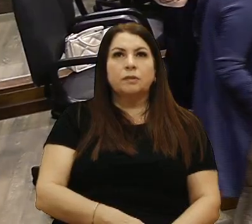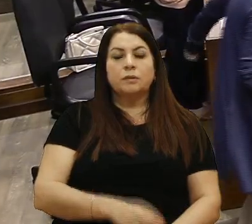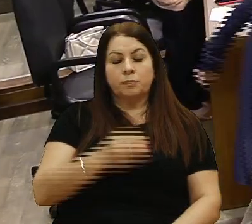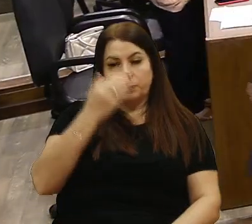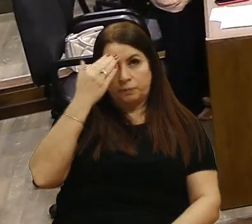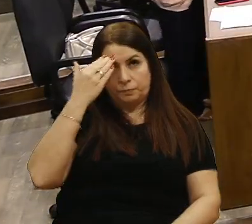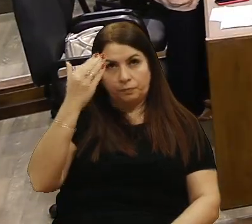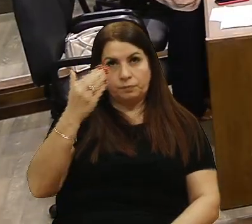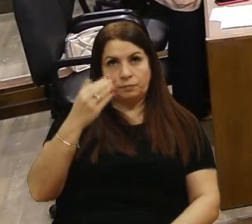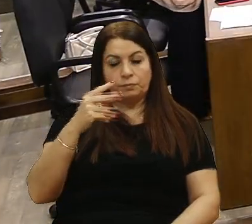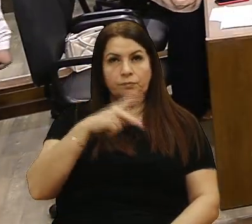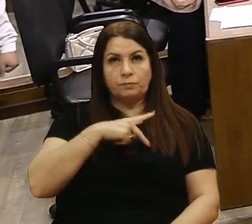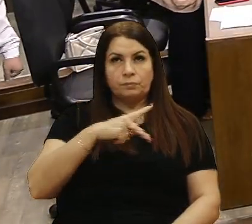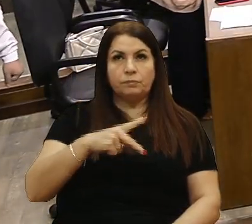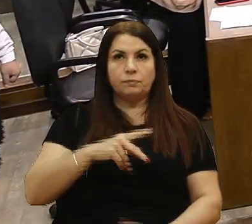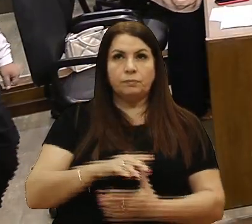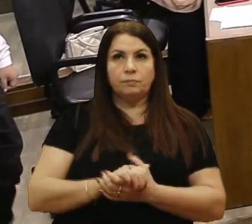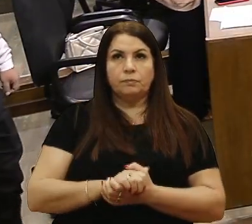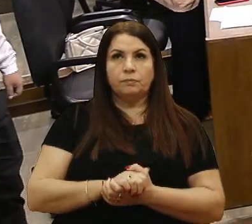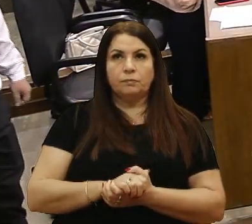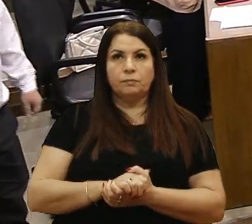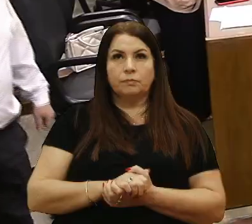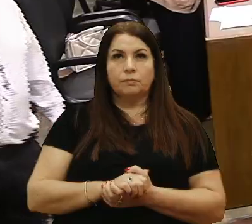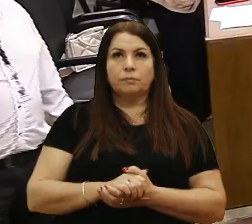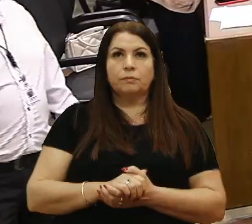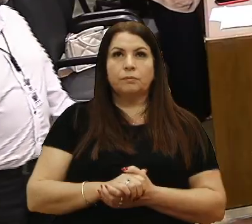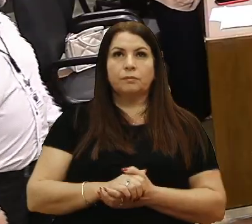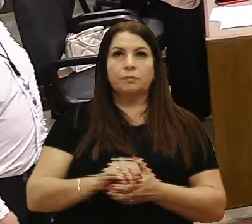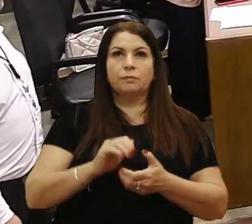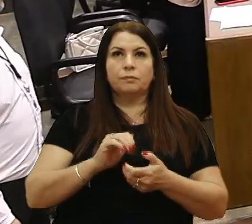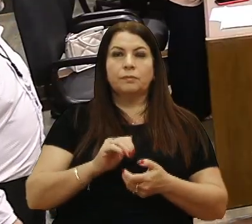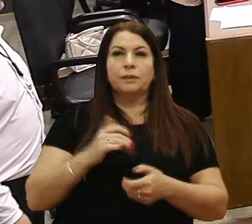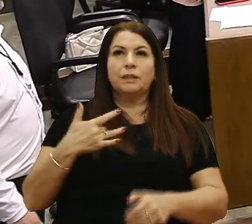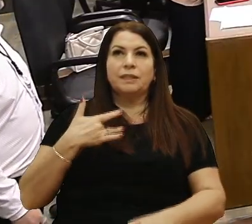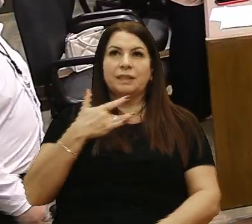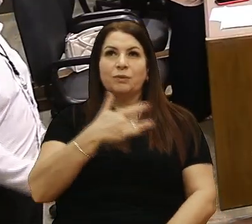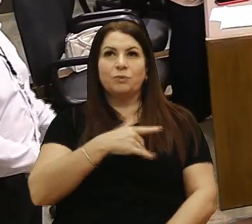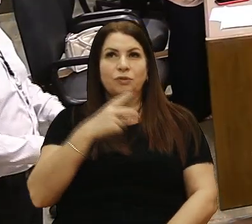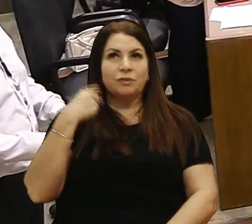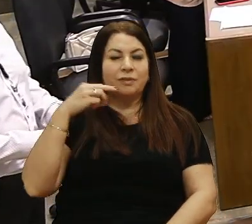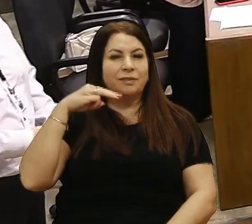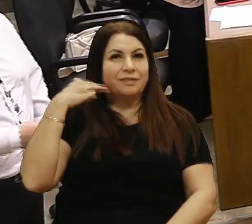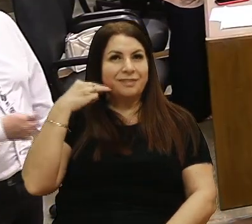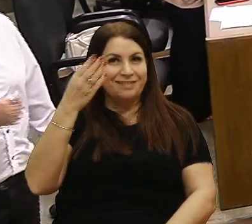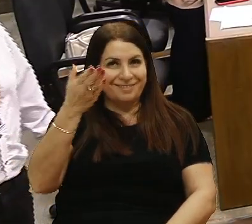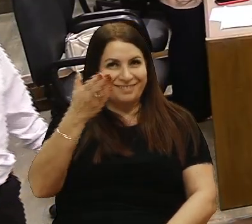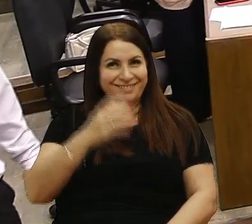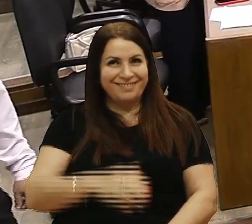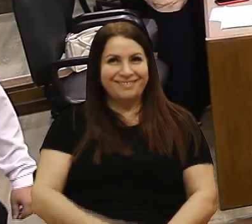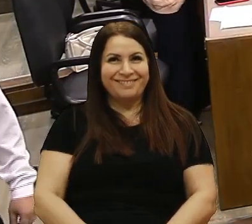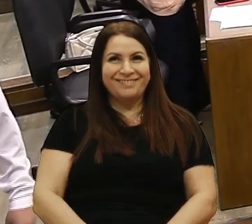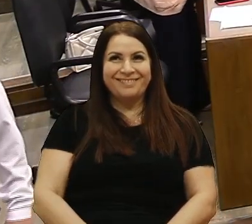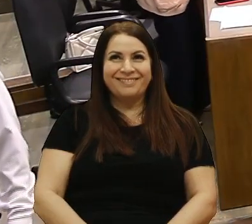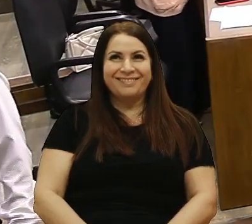Muito obrigada, senhora presidente. Saúde, vereadora Marisol.